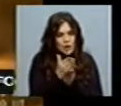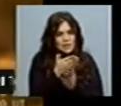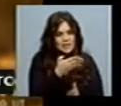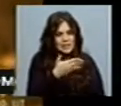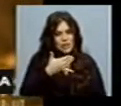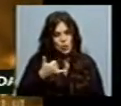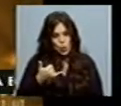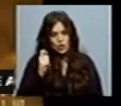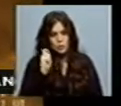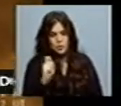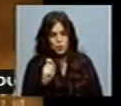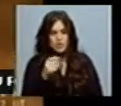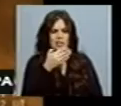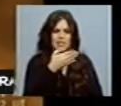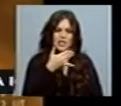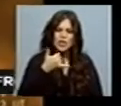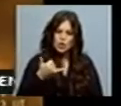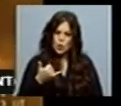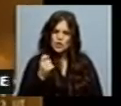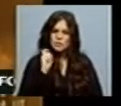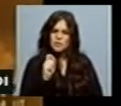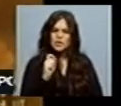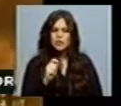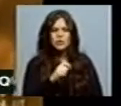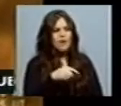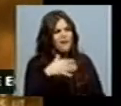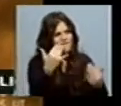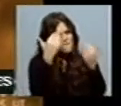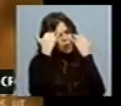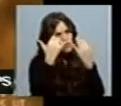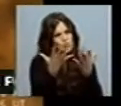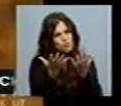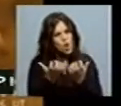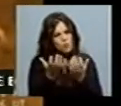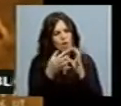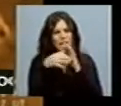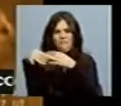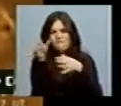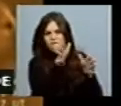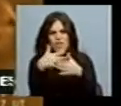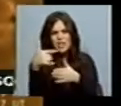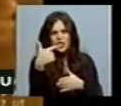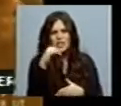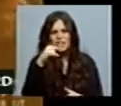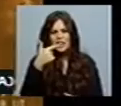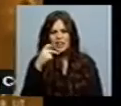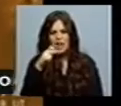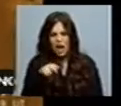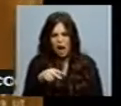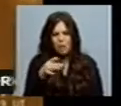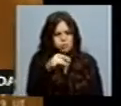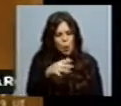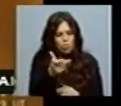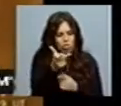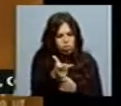minutos, e foram 72 minutos de transmissão de dados sobre os ventos de Titã, sobre o local onde aterrou, e que nos